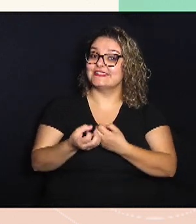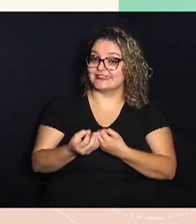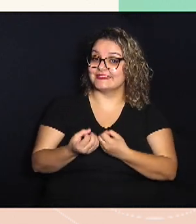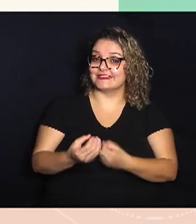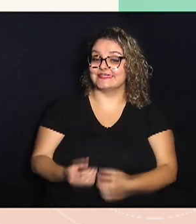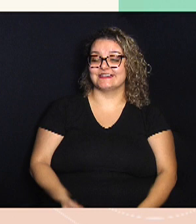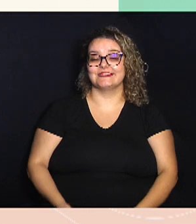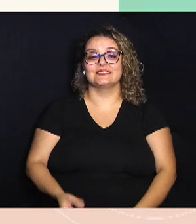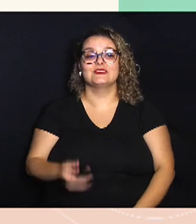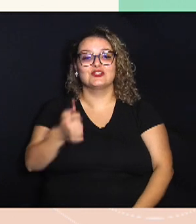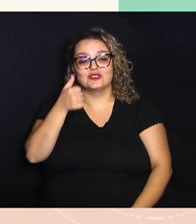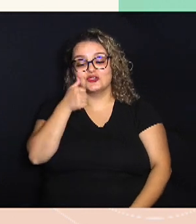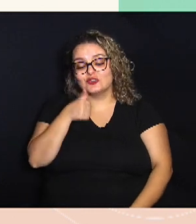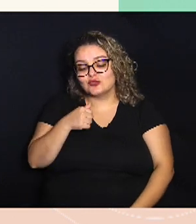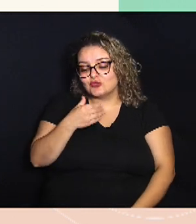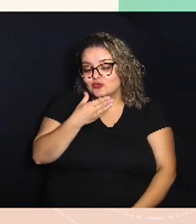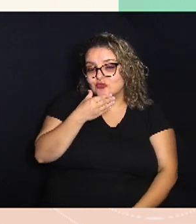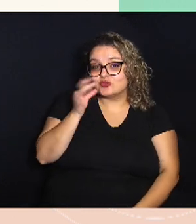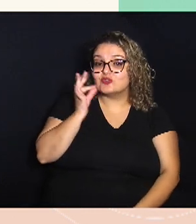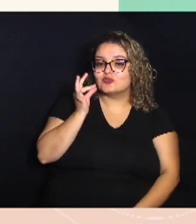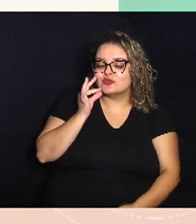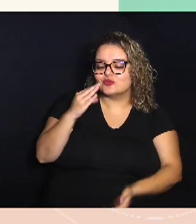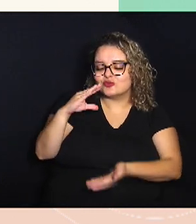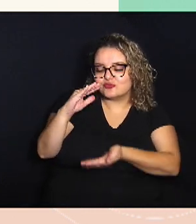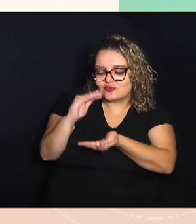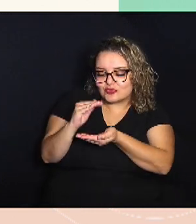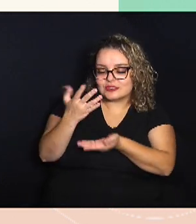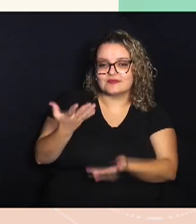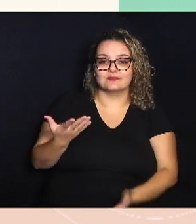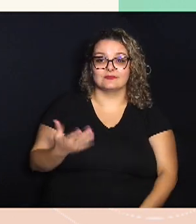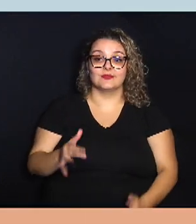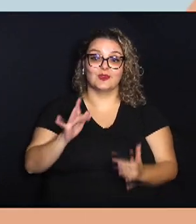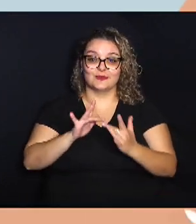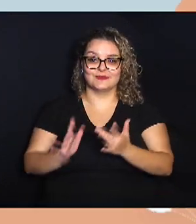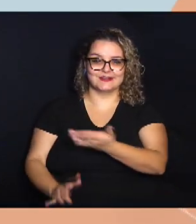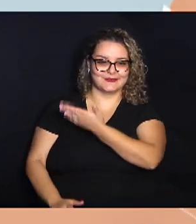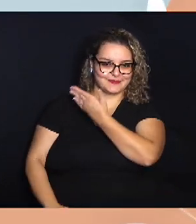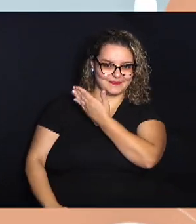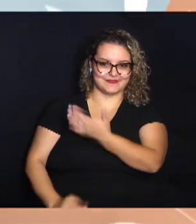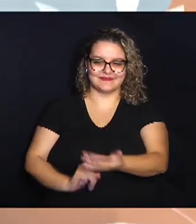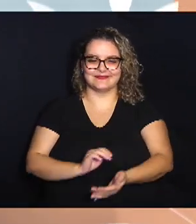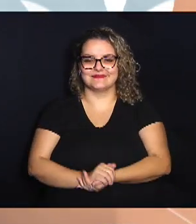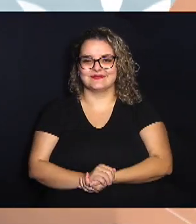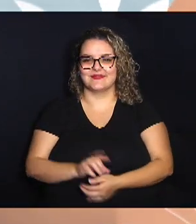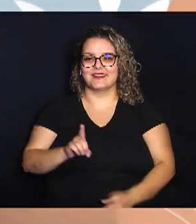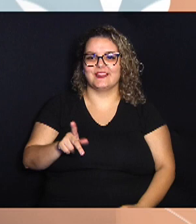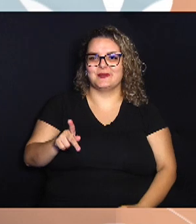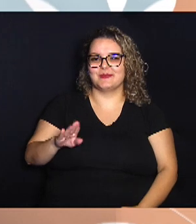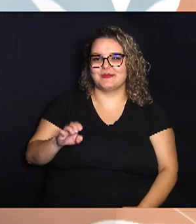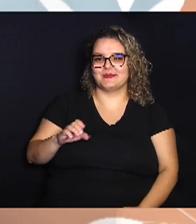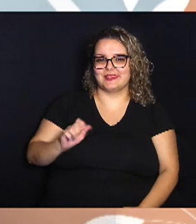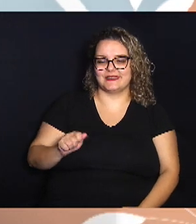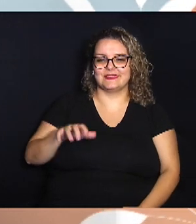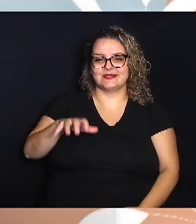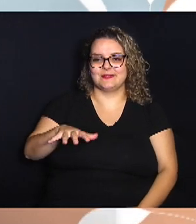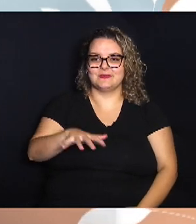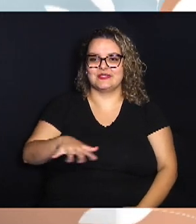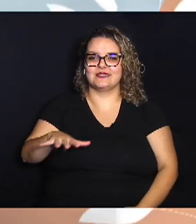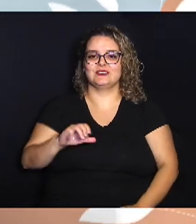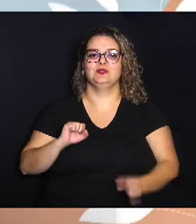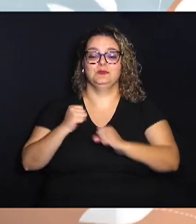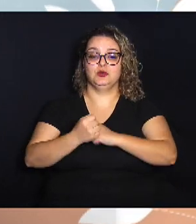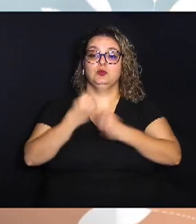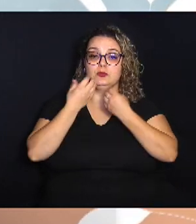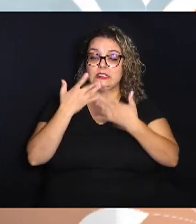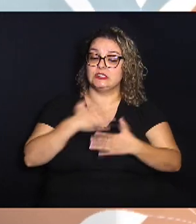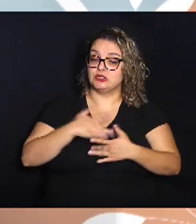essa filhotinha, entrar em contato com o número que está na tela. E o DPBEA, Departamento de Proteção e